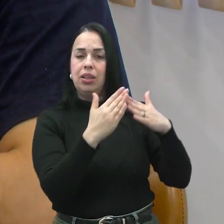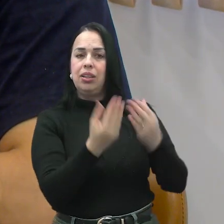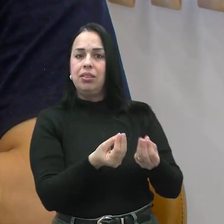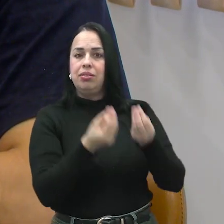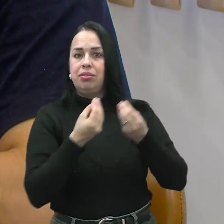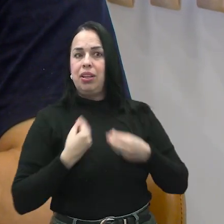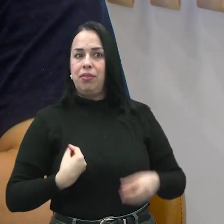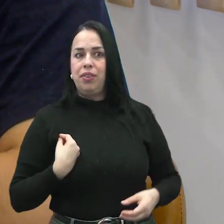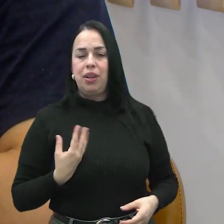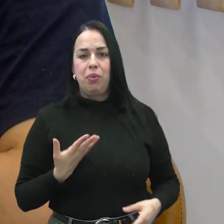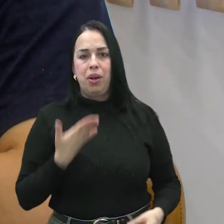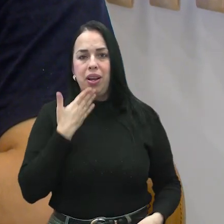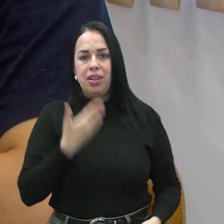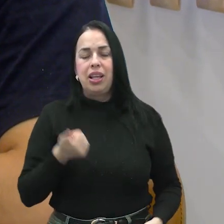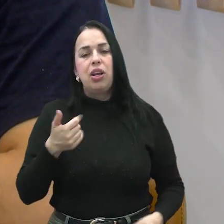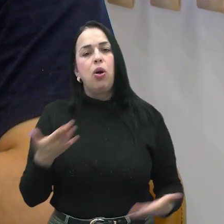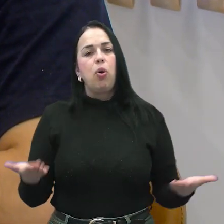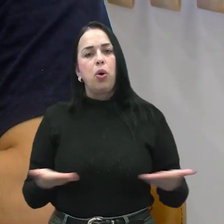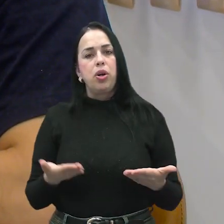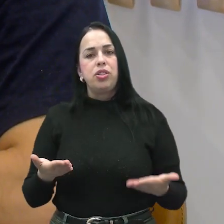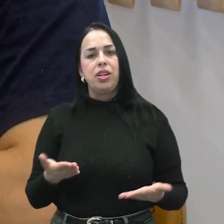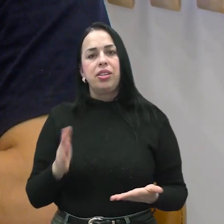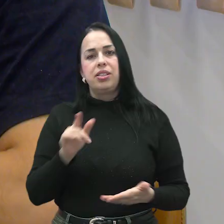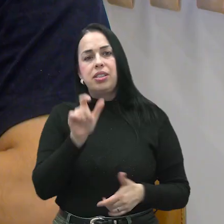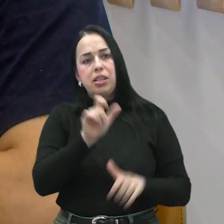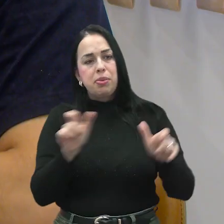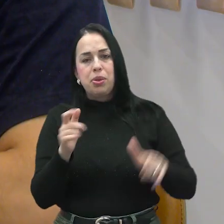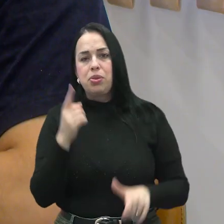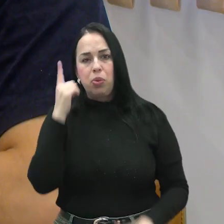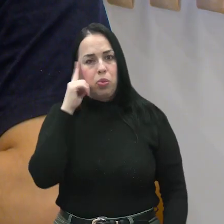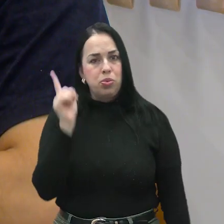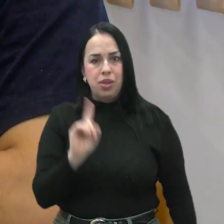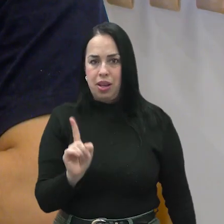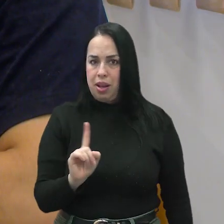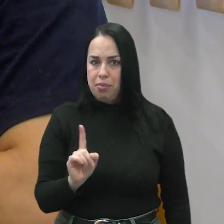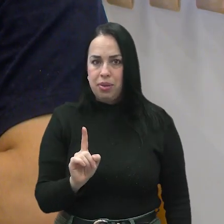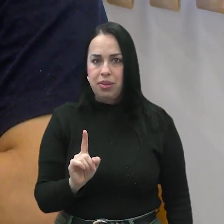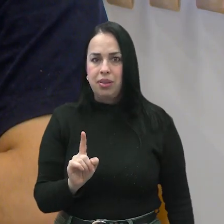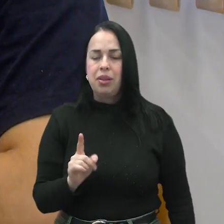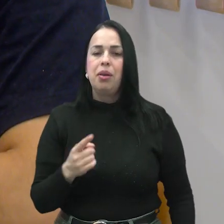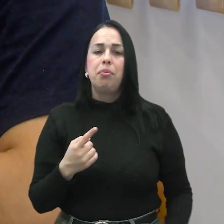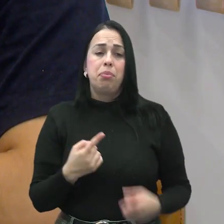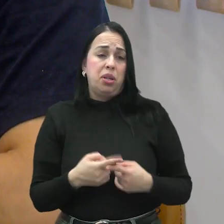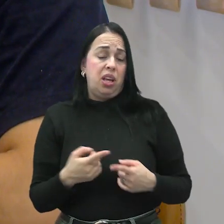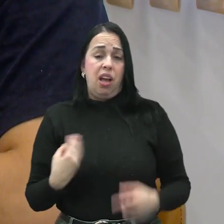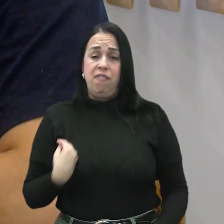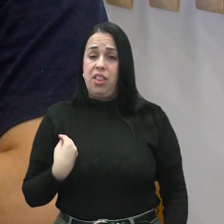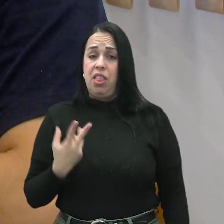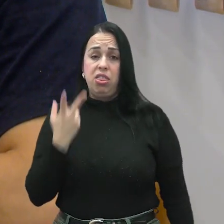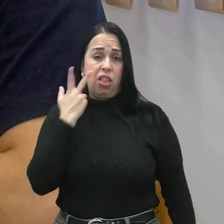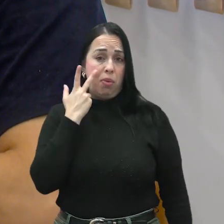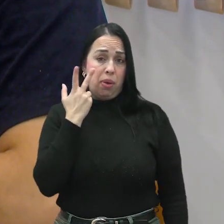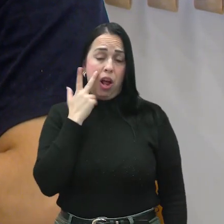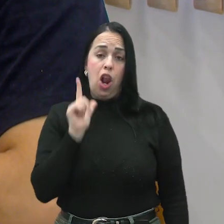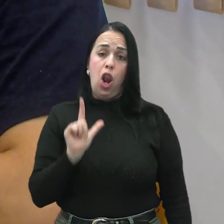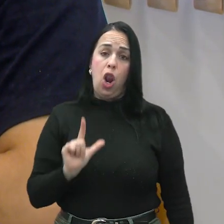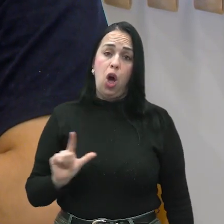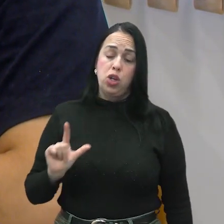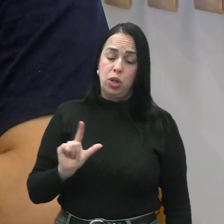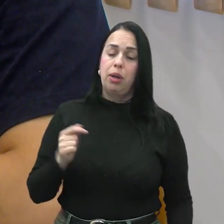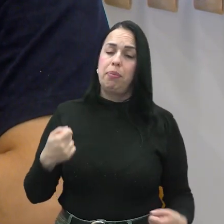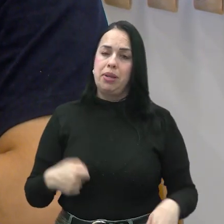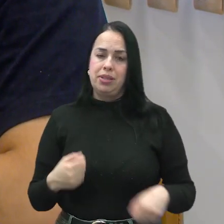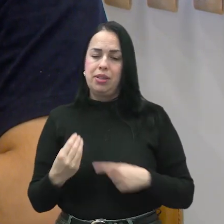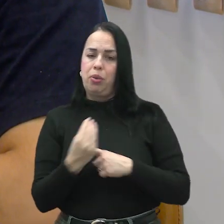de vida. Tem algumas pessoas que hoje a gente sabe que tem diabetes, mas assim, quem não conhece nem falaria que tem, porque dá para viver uma vida normal. Óbvio